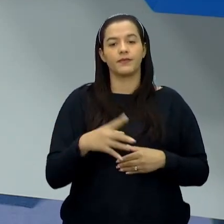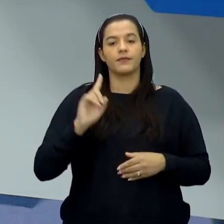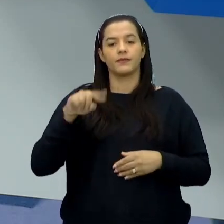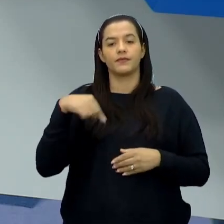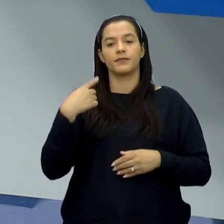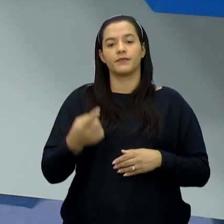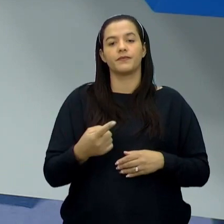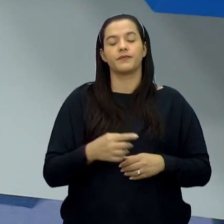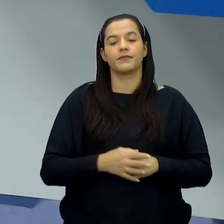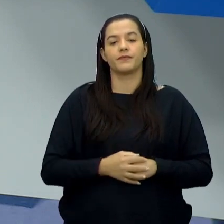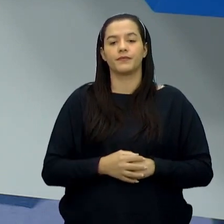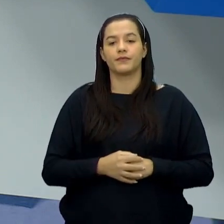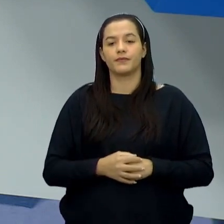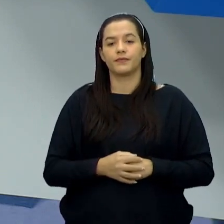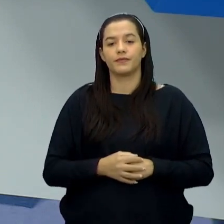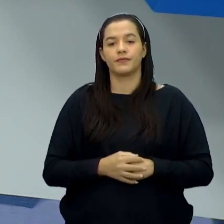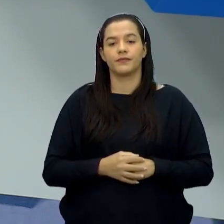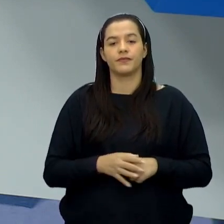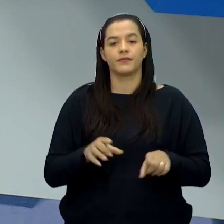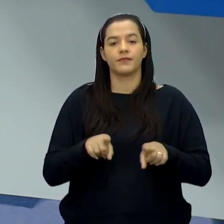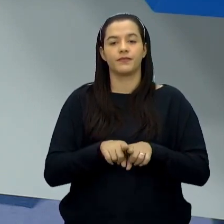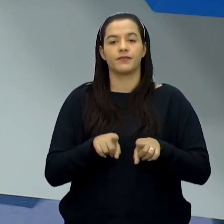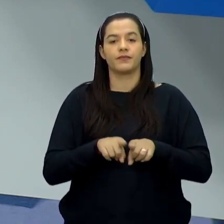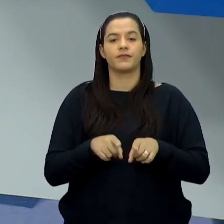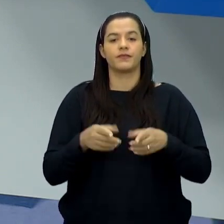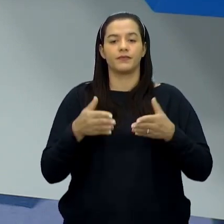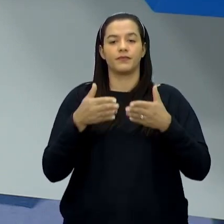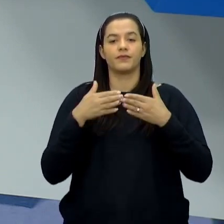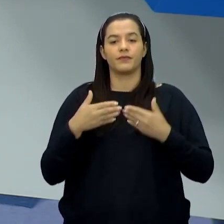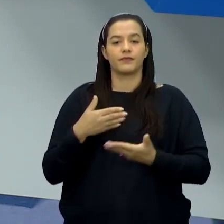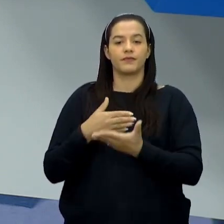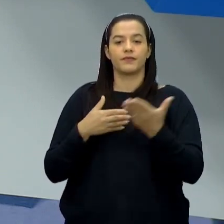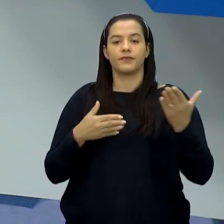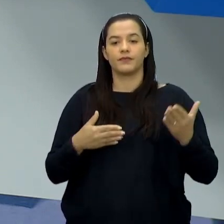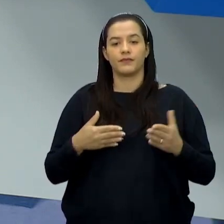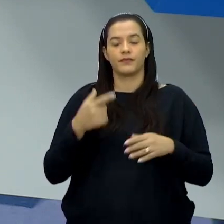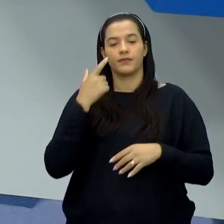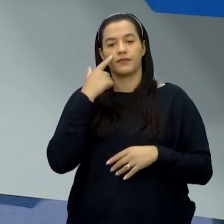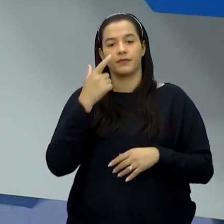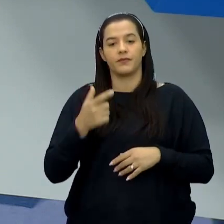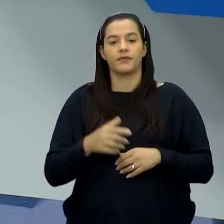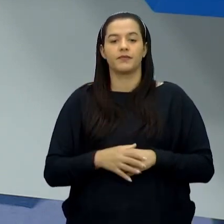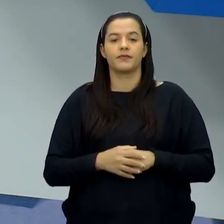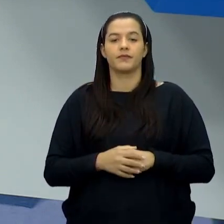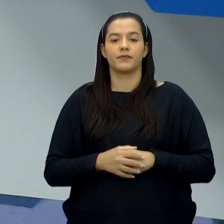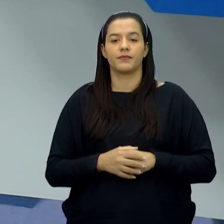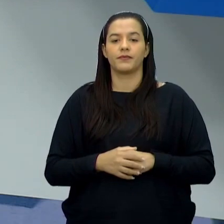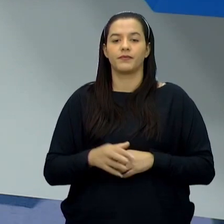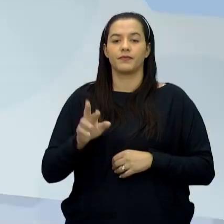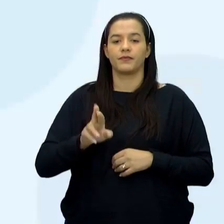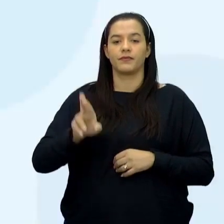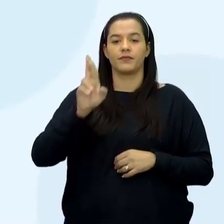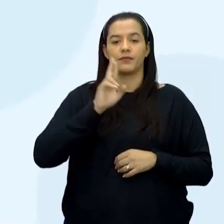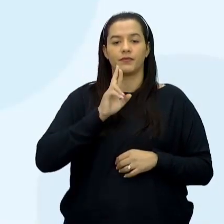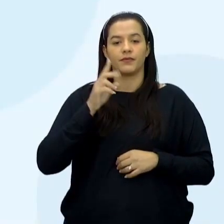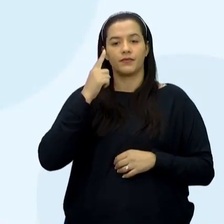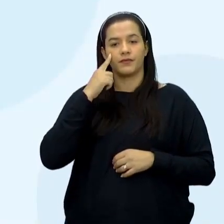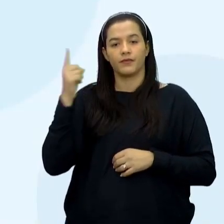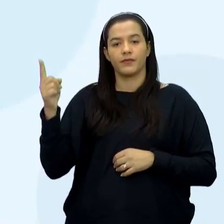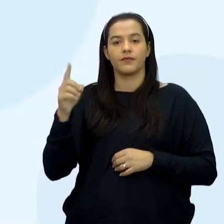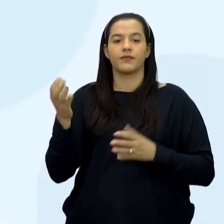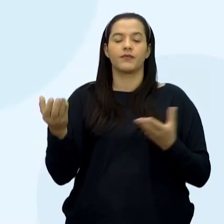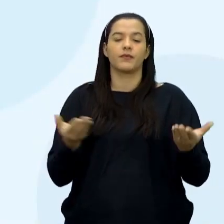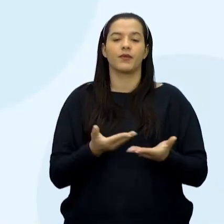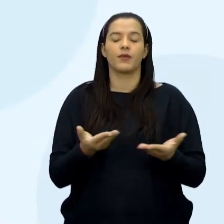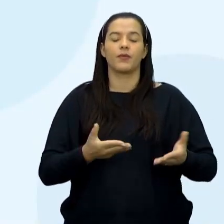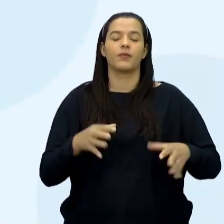né? E também vamos pedindo a vocês que nos respondam, né, em que